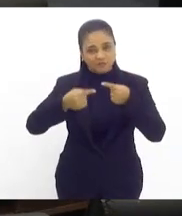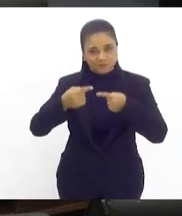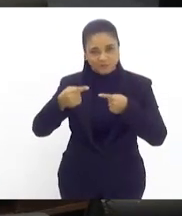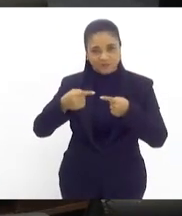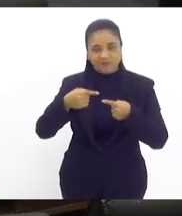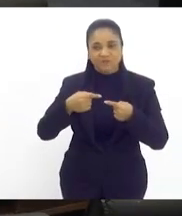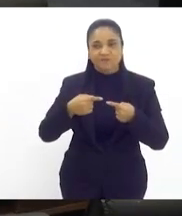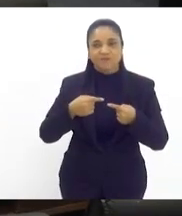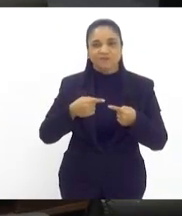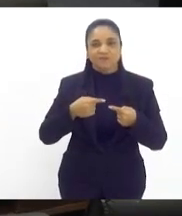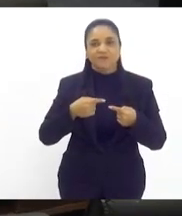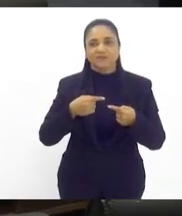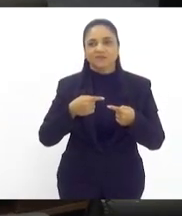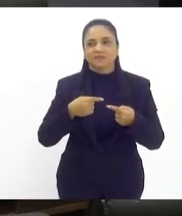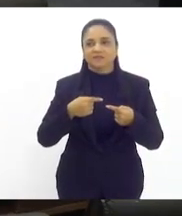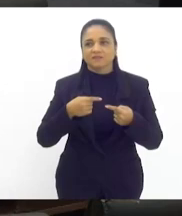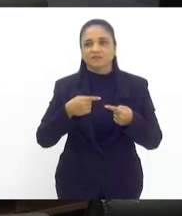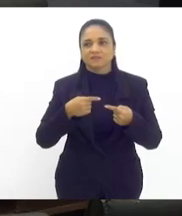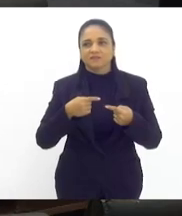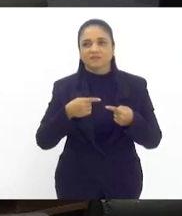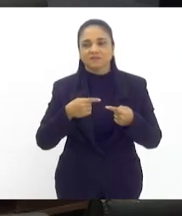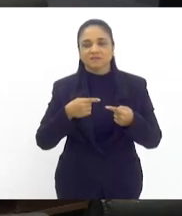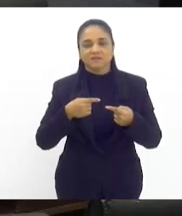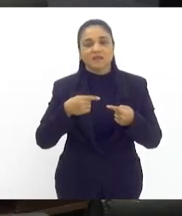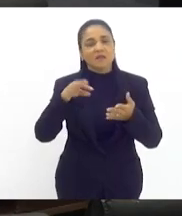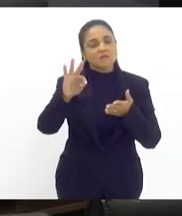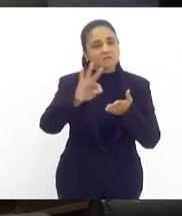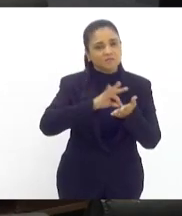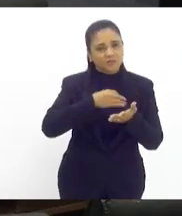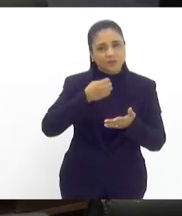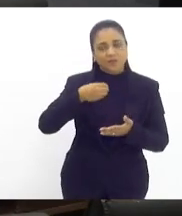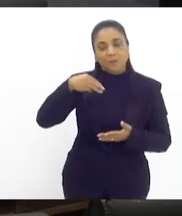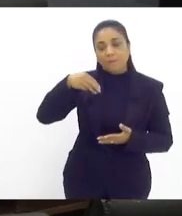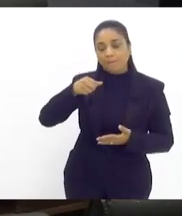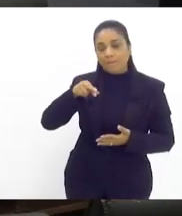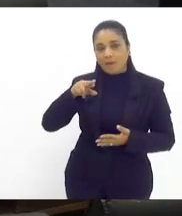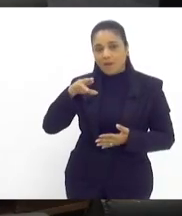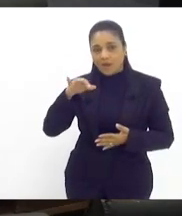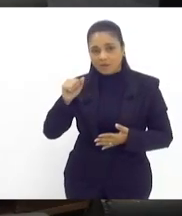já está escrito o deputado deputado Marcio Glauberto deputada Renata